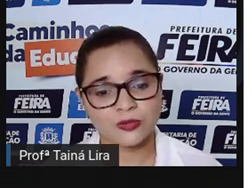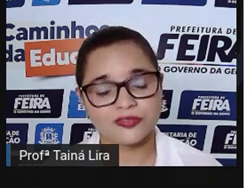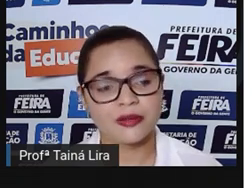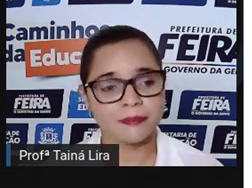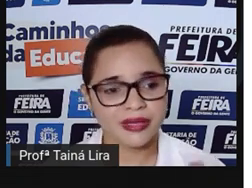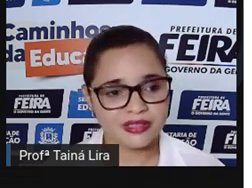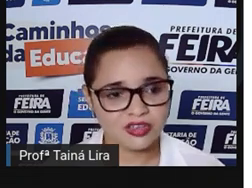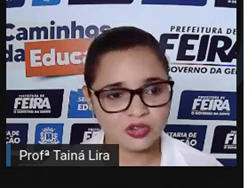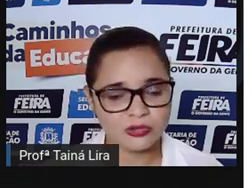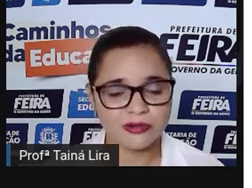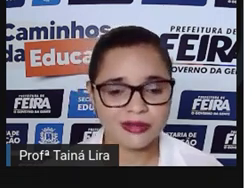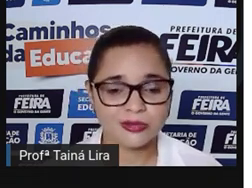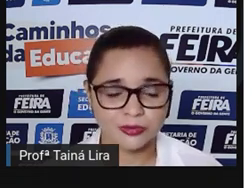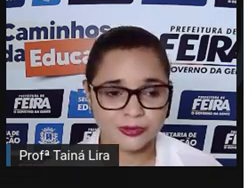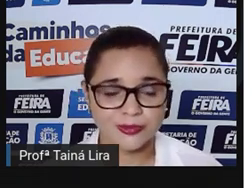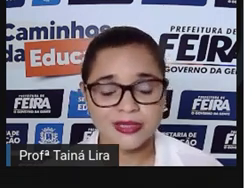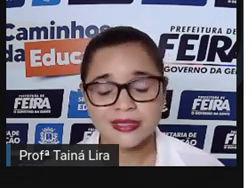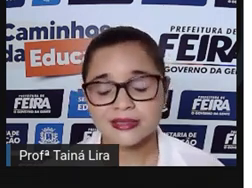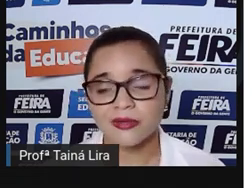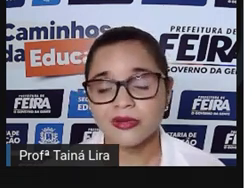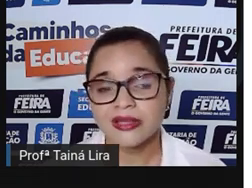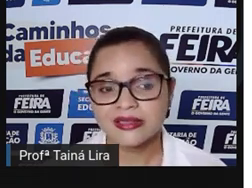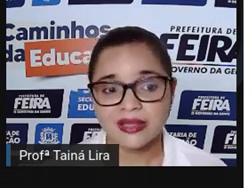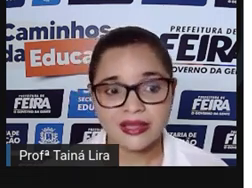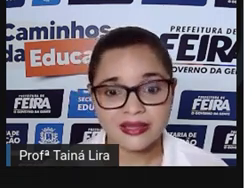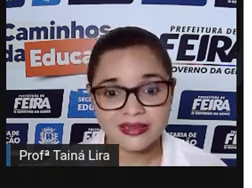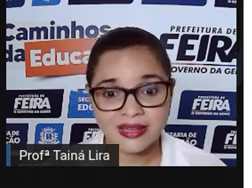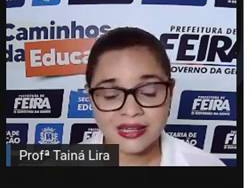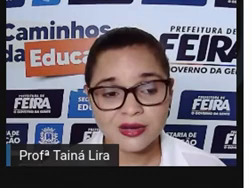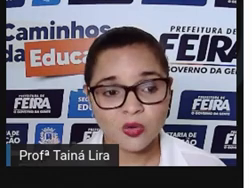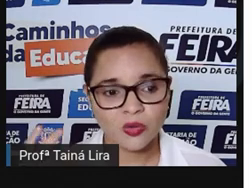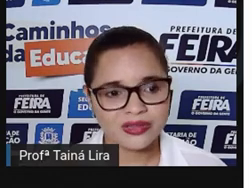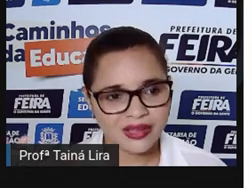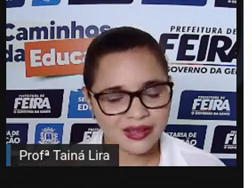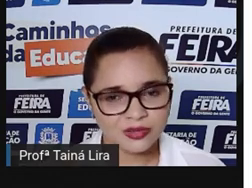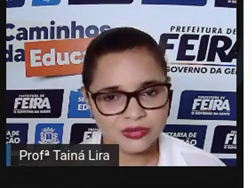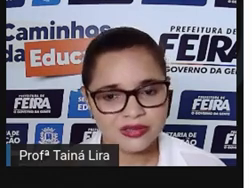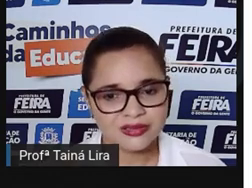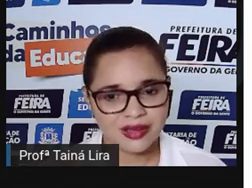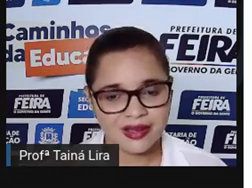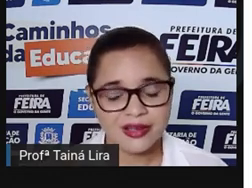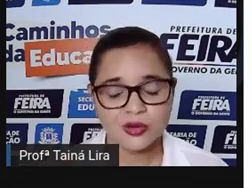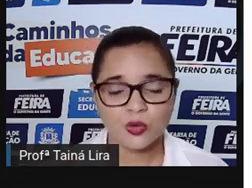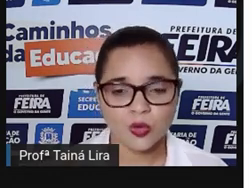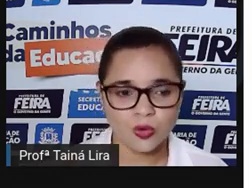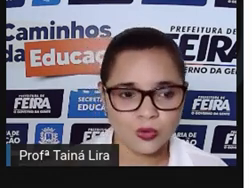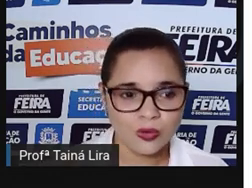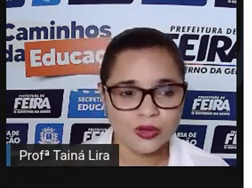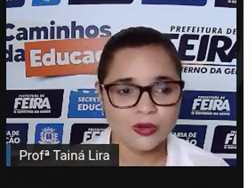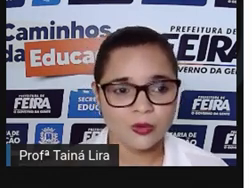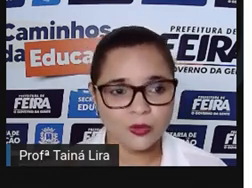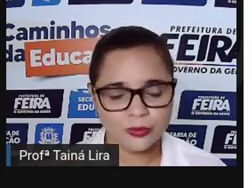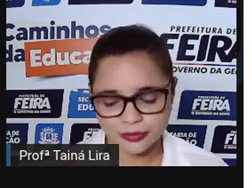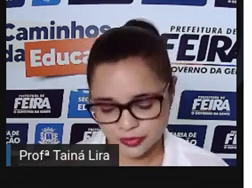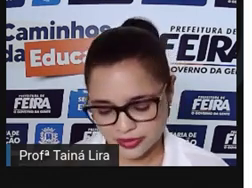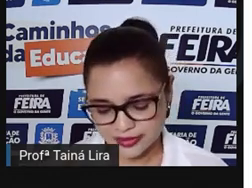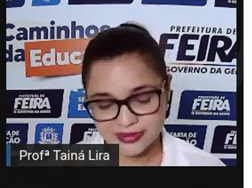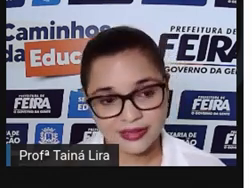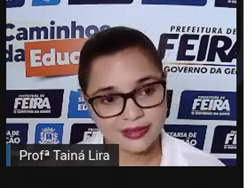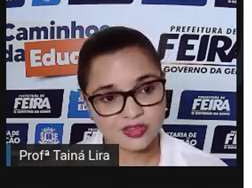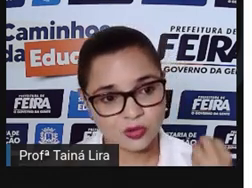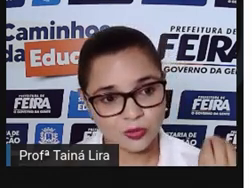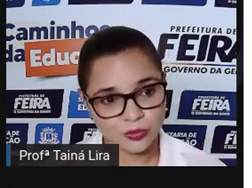tiver dúvida, pede ajuda a um adulto. Então, tenha cuidado, tá? Com o uso